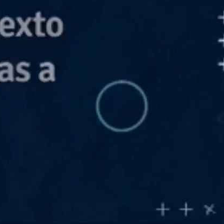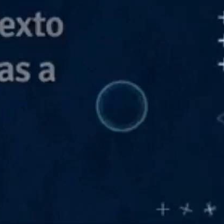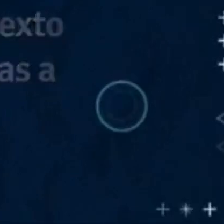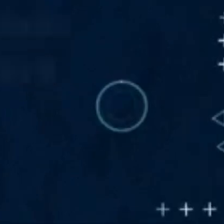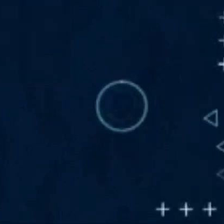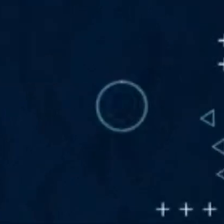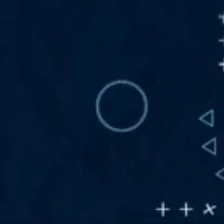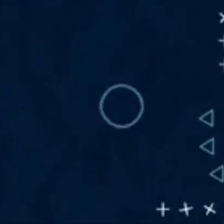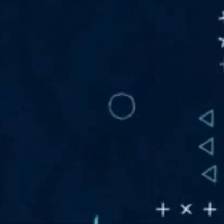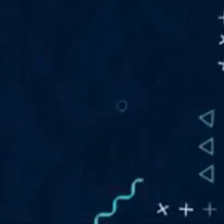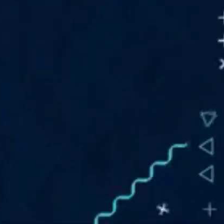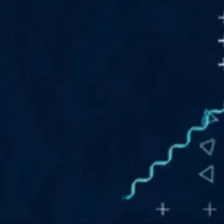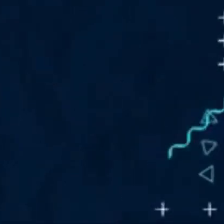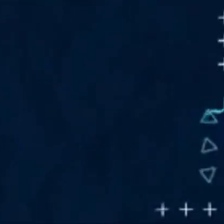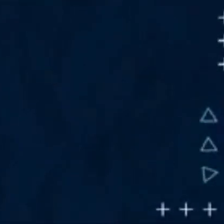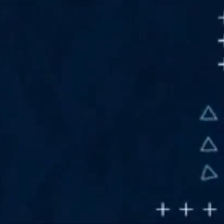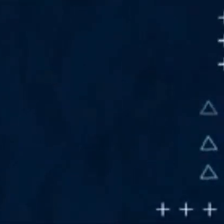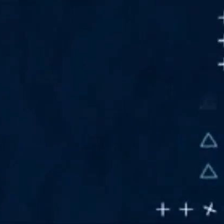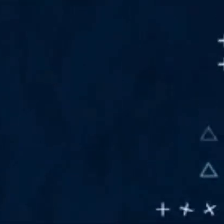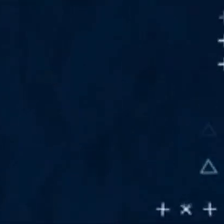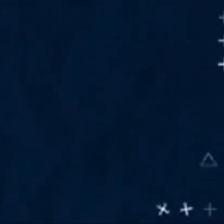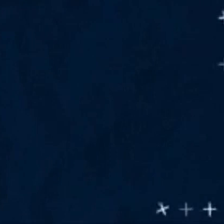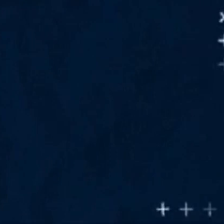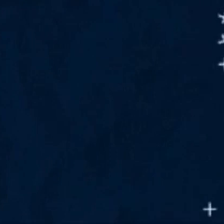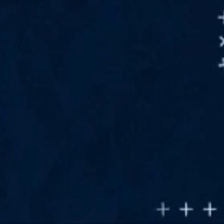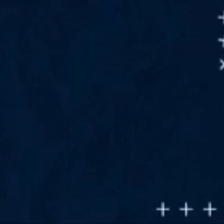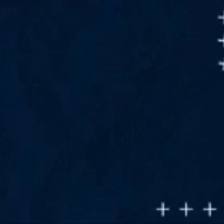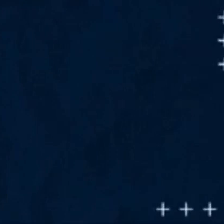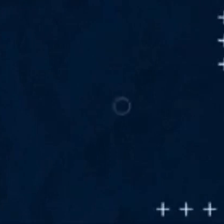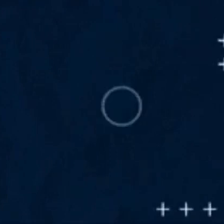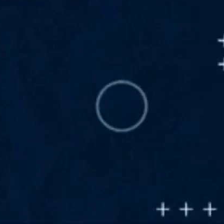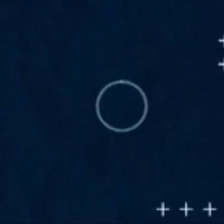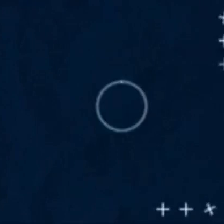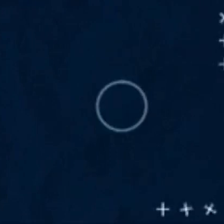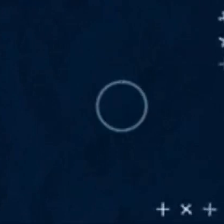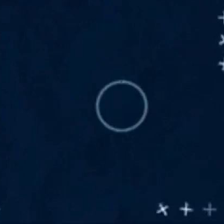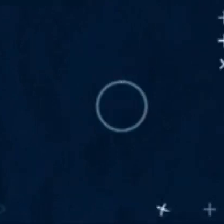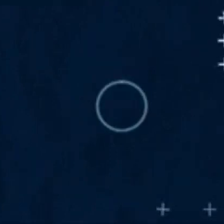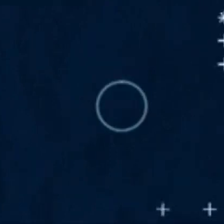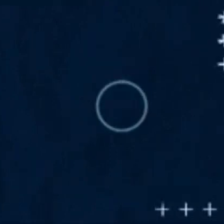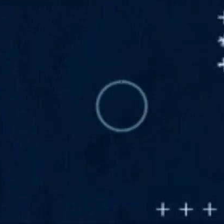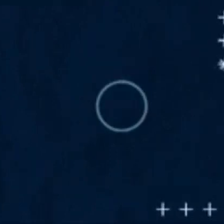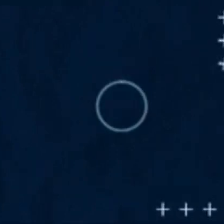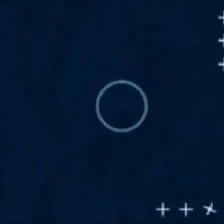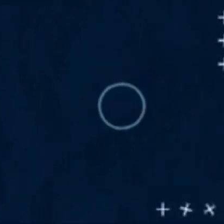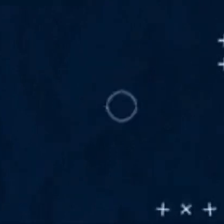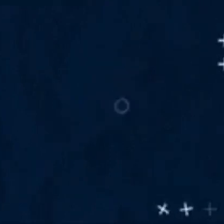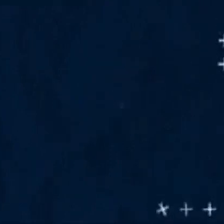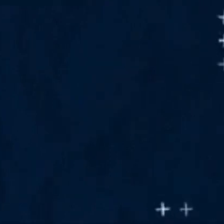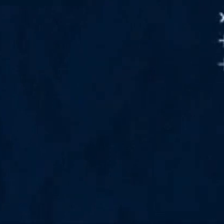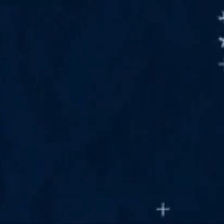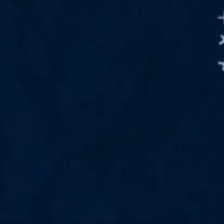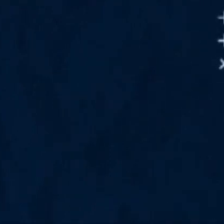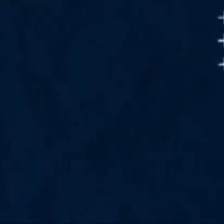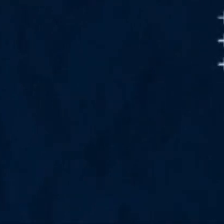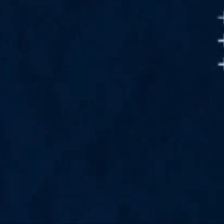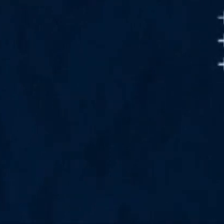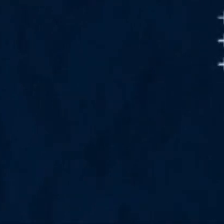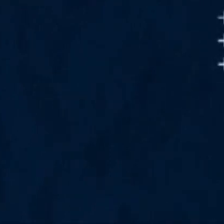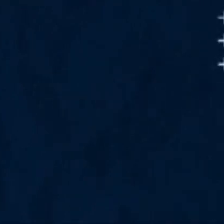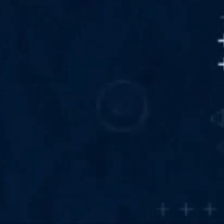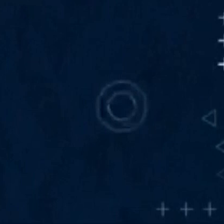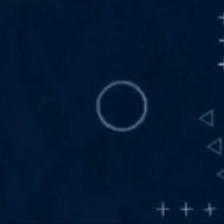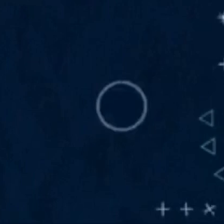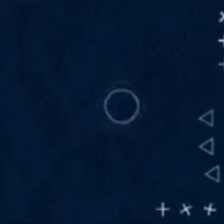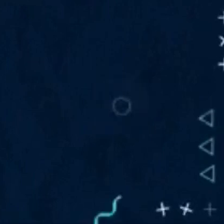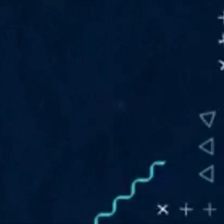artísticas. Reconhecer em textos o verbo como núcleo das orações. Identificar em textos lidos a estrutura básica da